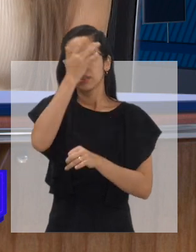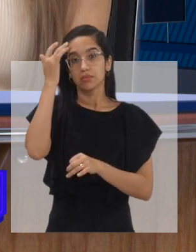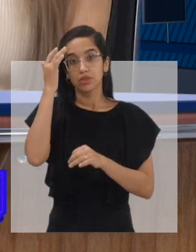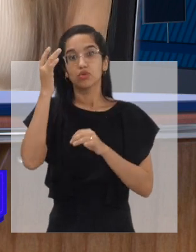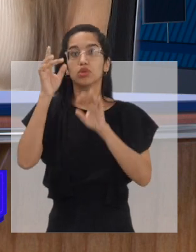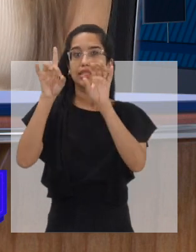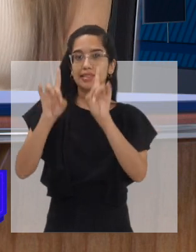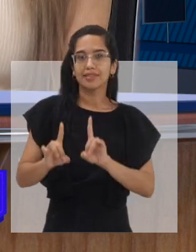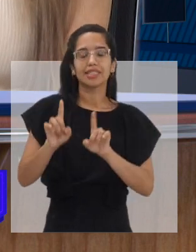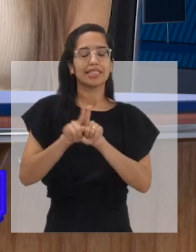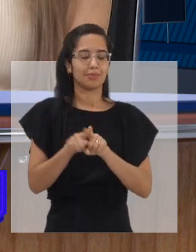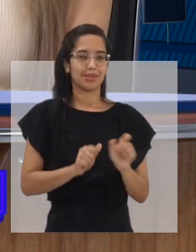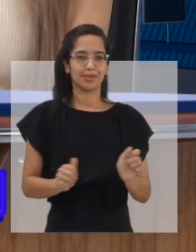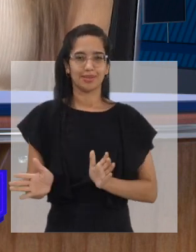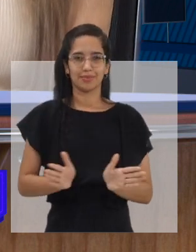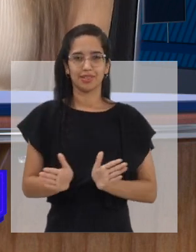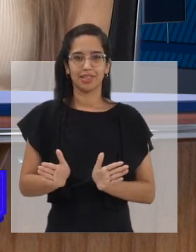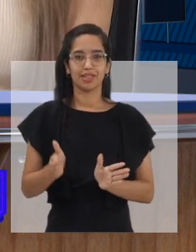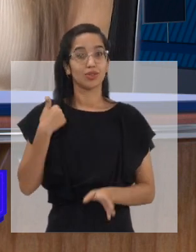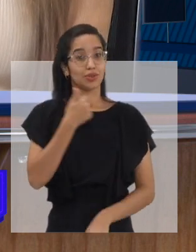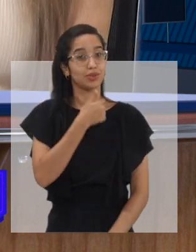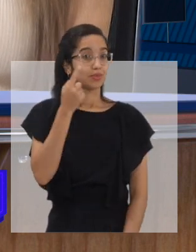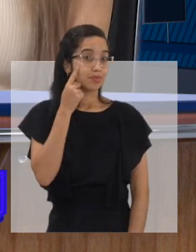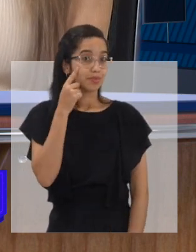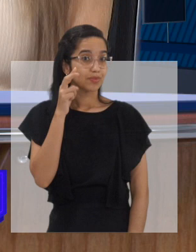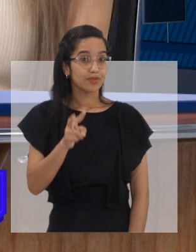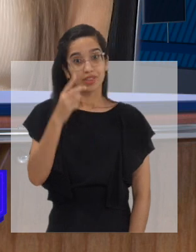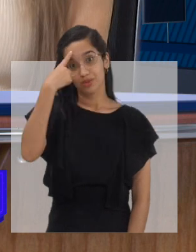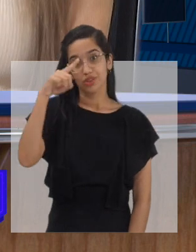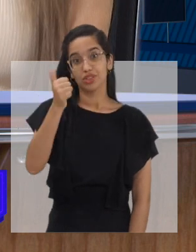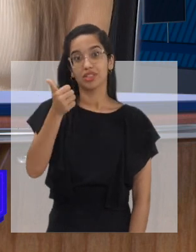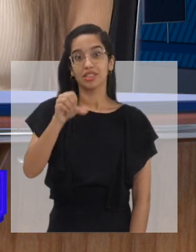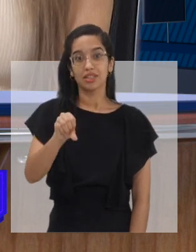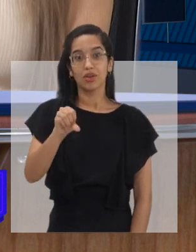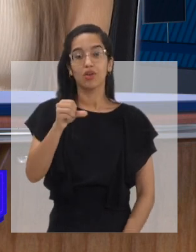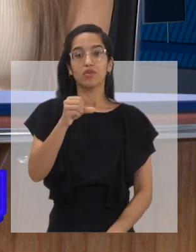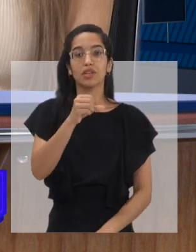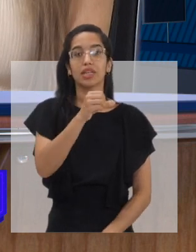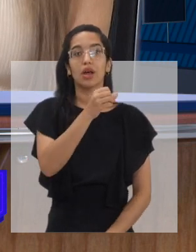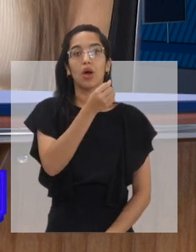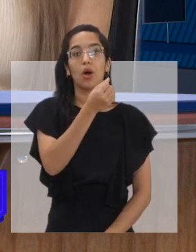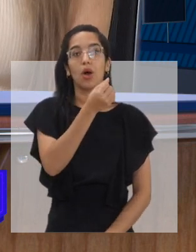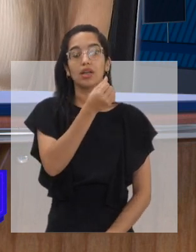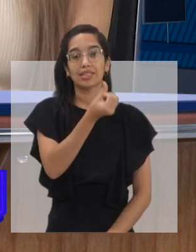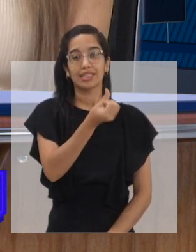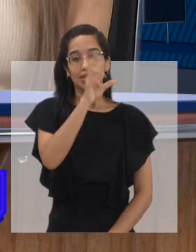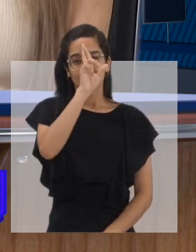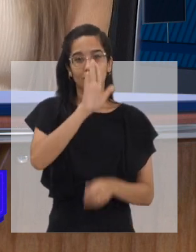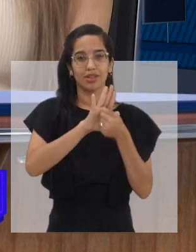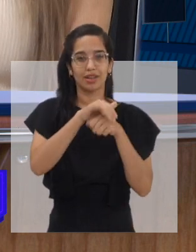deficiência, isso é acessibilidade. Vamos conferir. Lá no dia 19, às 18 horas, nós estaremos